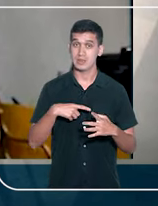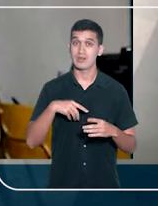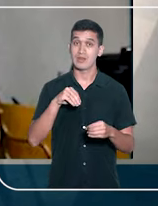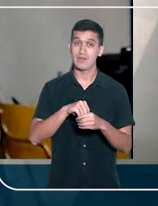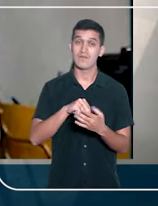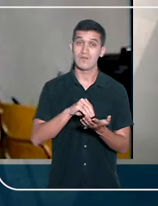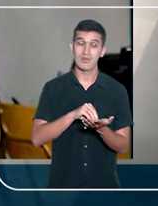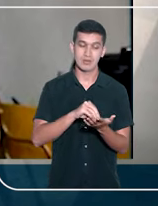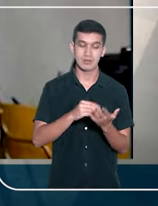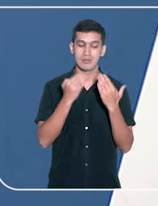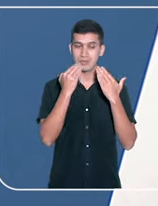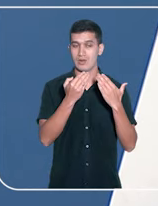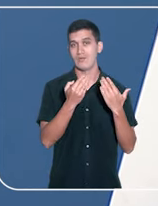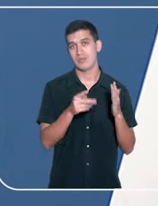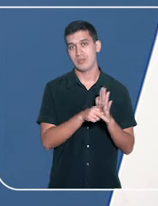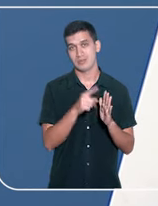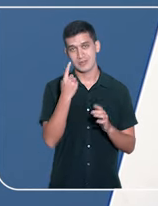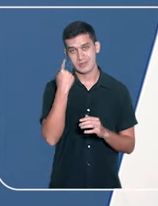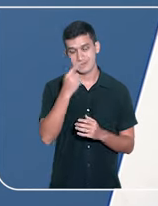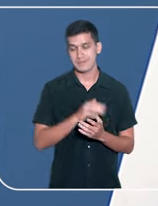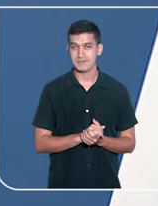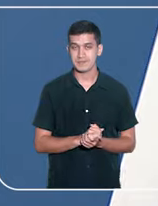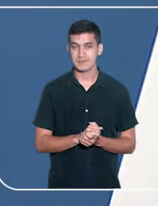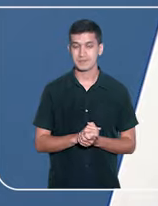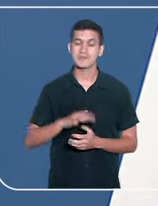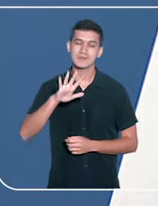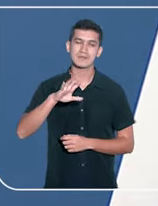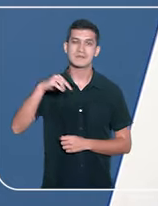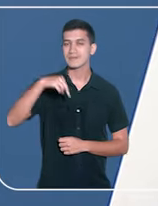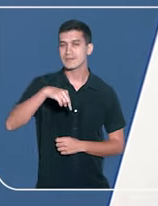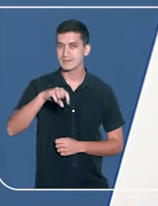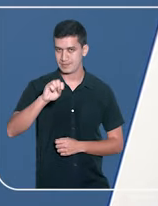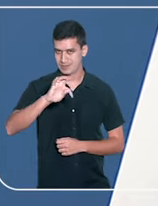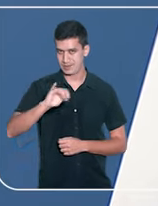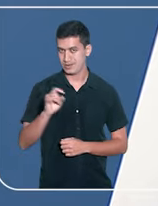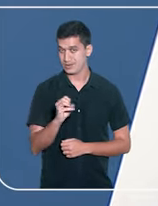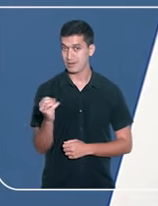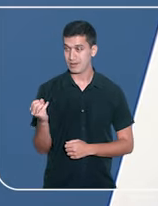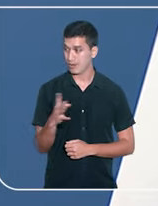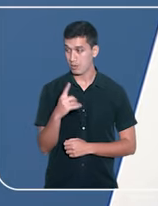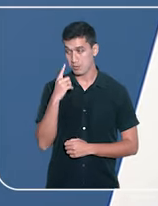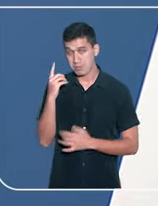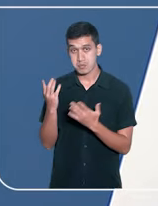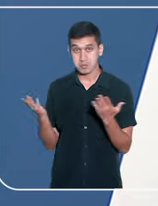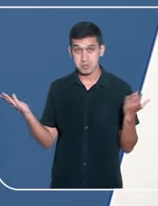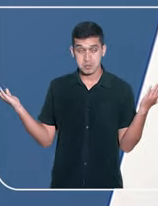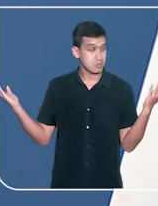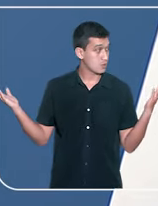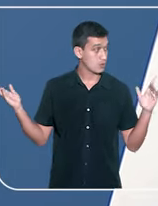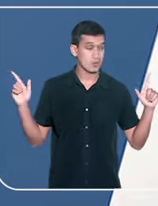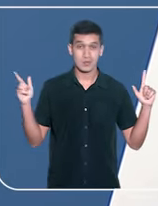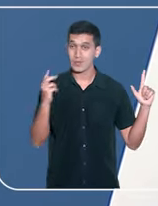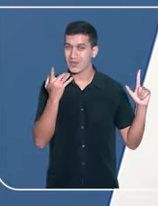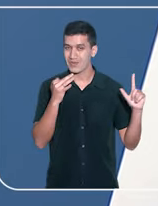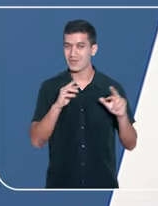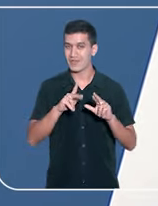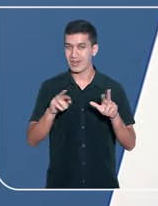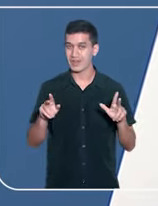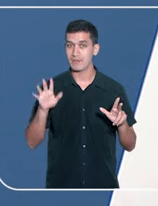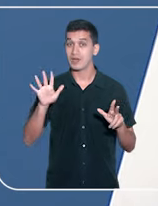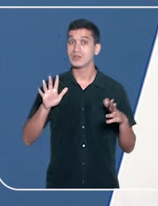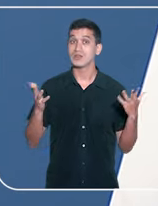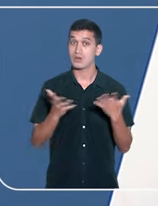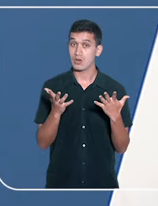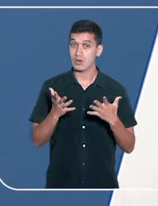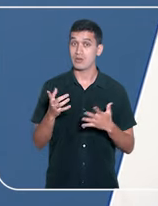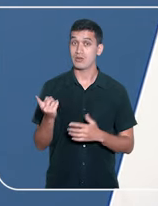cerceamento de defesa além do cenário repaginado outra novidade é que a partir de agora